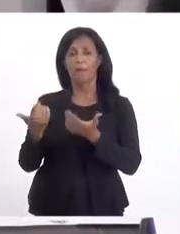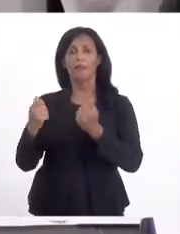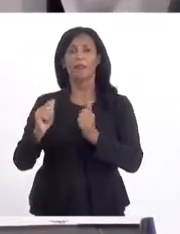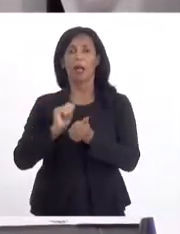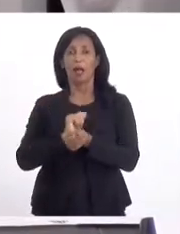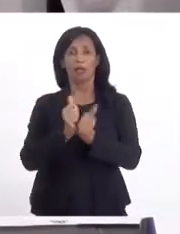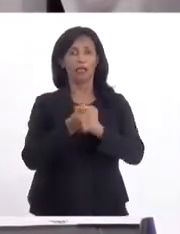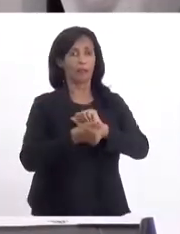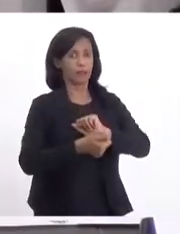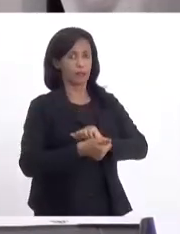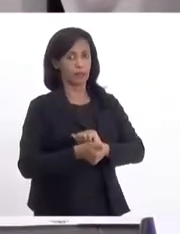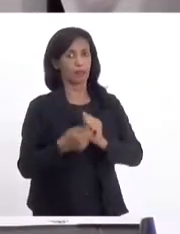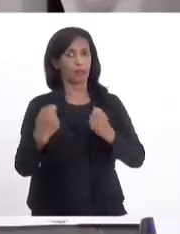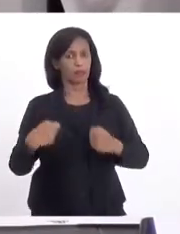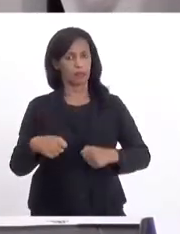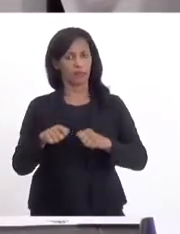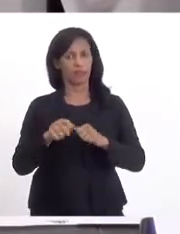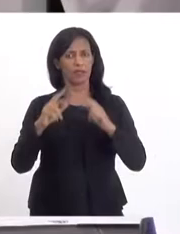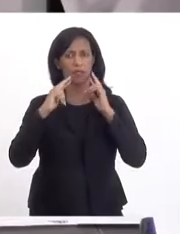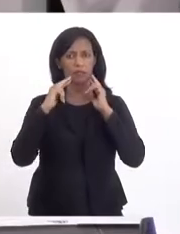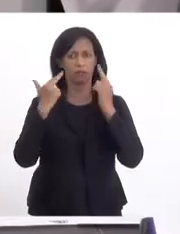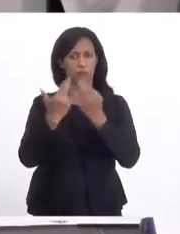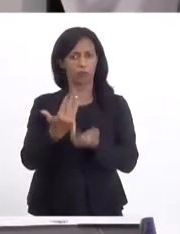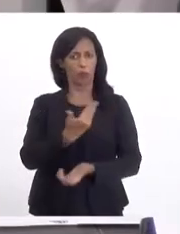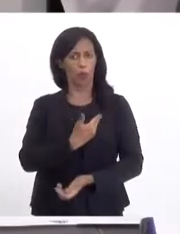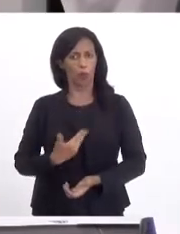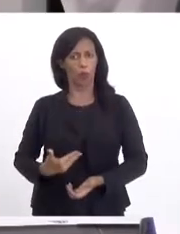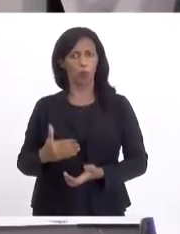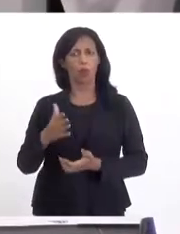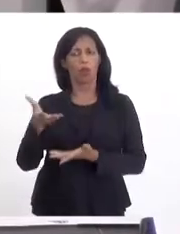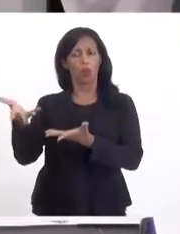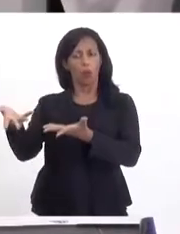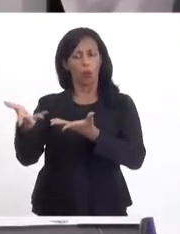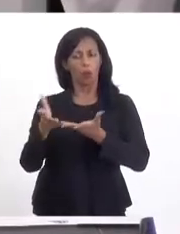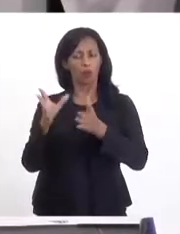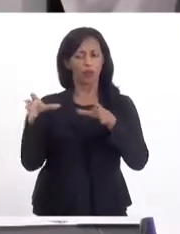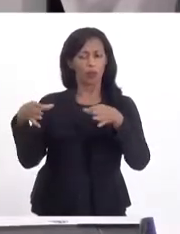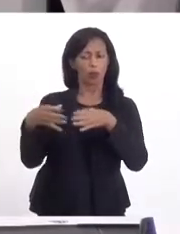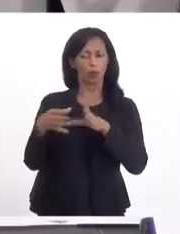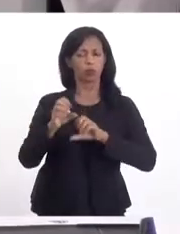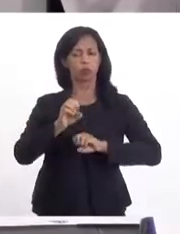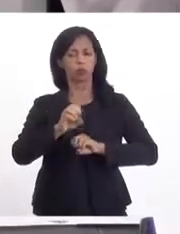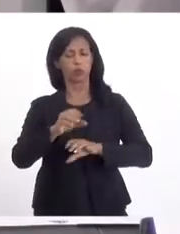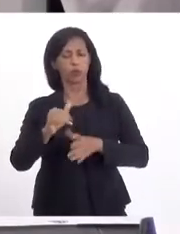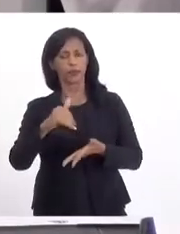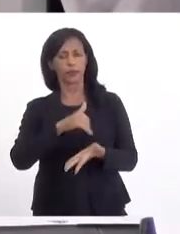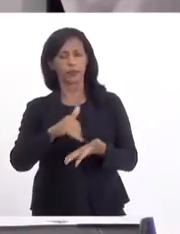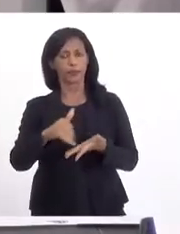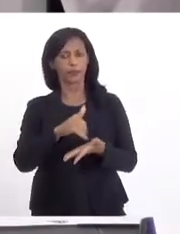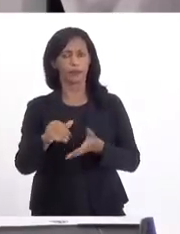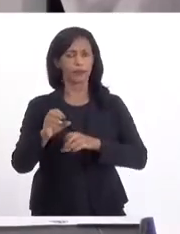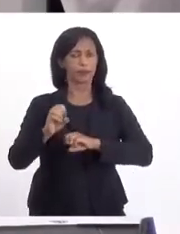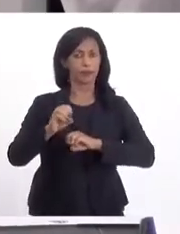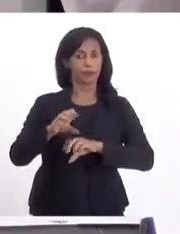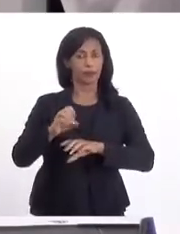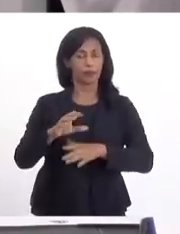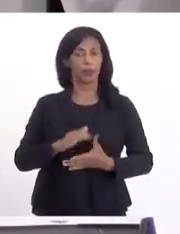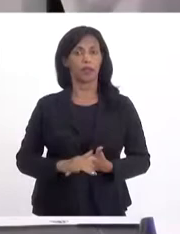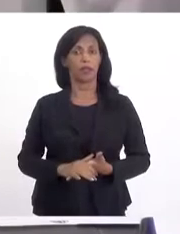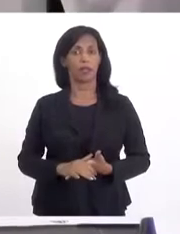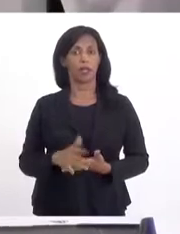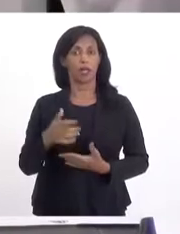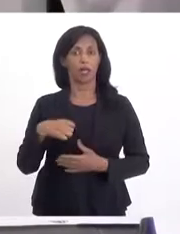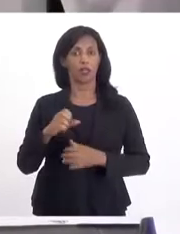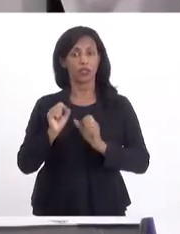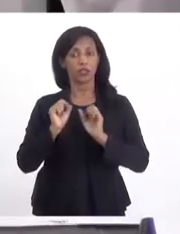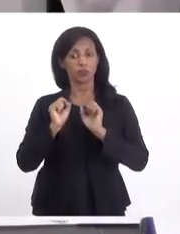o mesmo cronograma, chama a secretaria, a comissão de educação, chama a secretaria de educação. Então, a gente pode ir